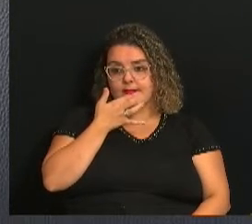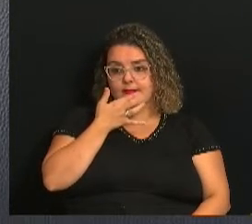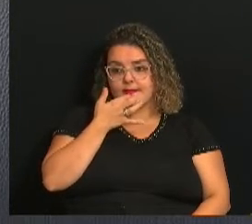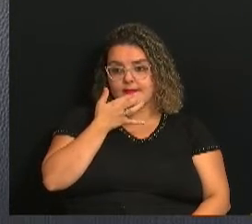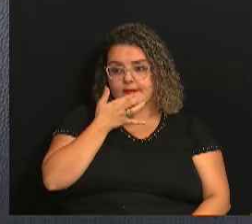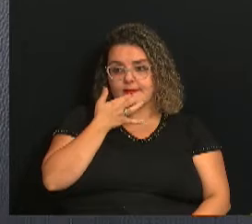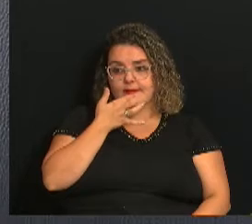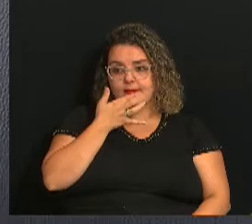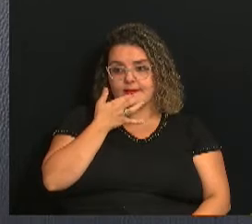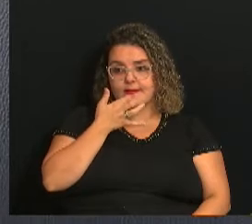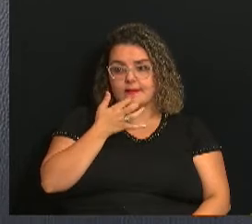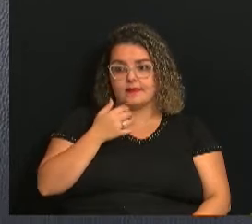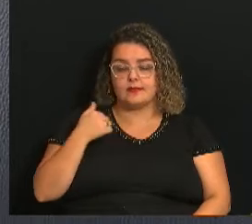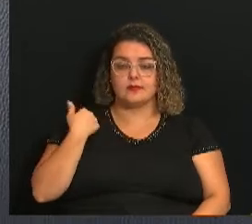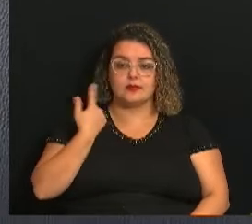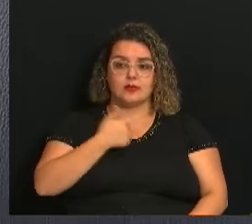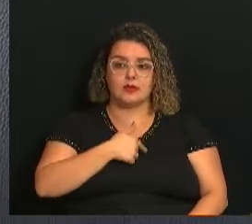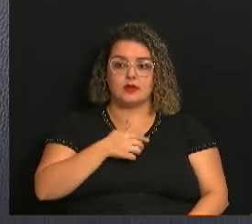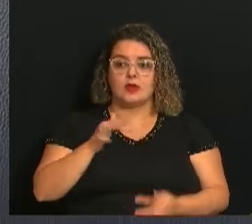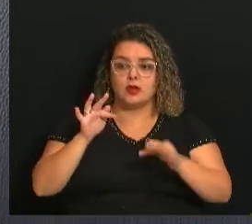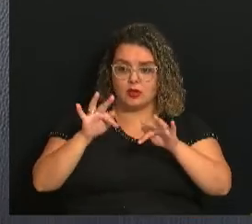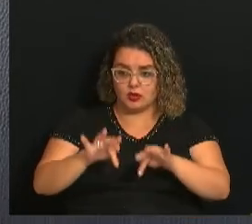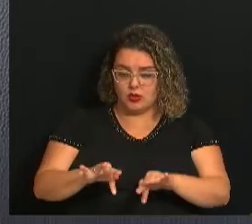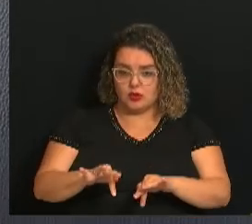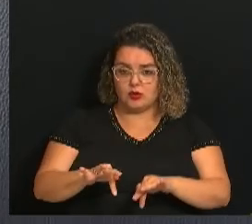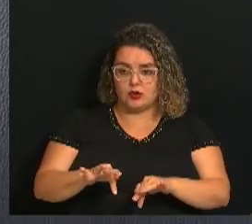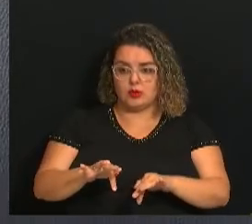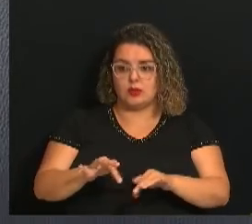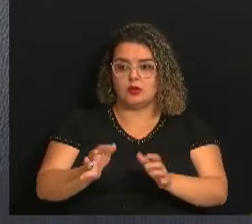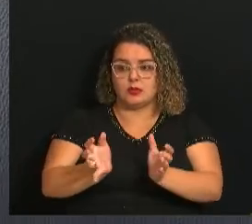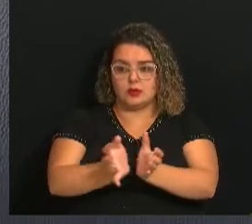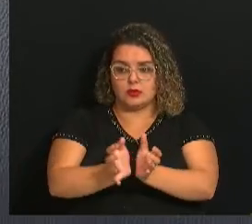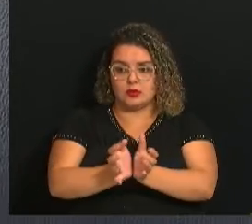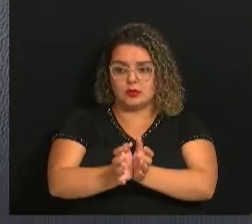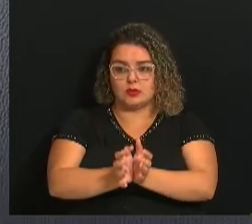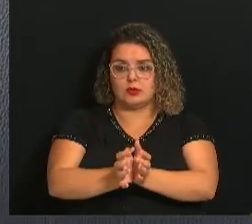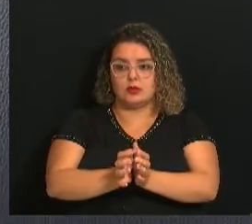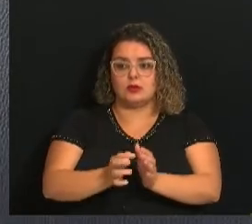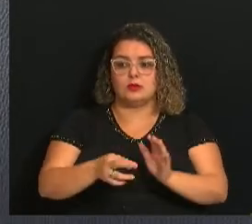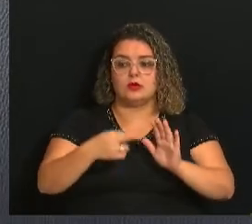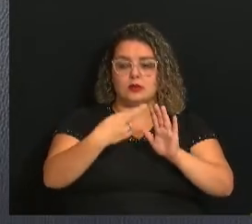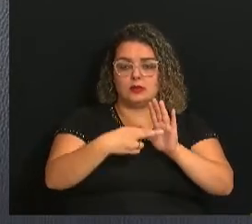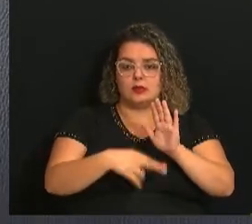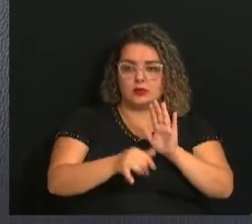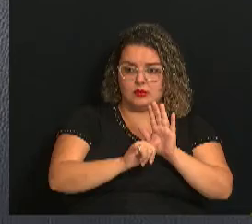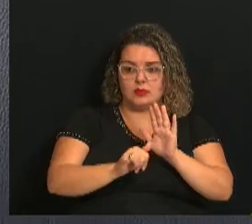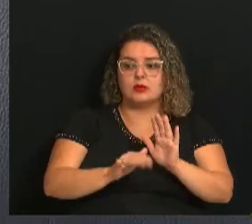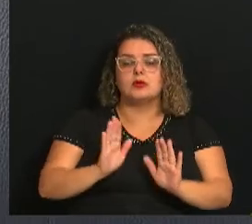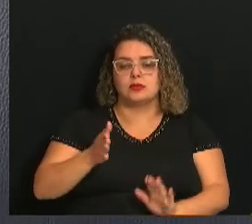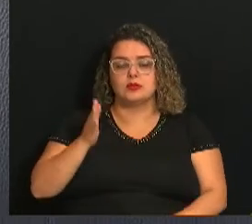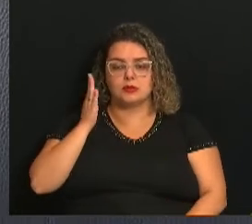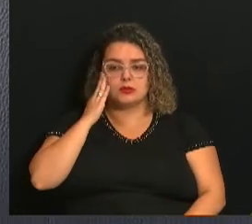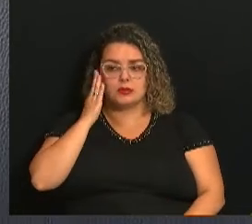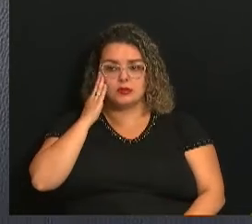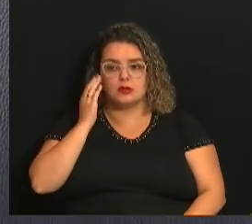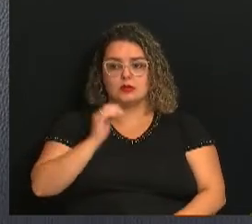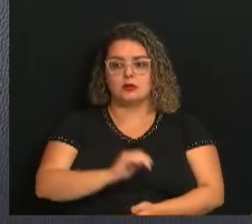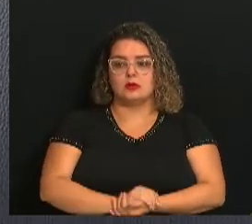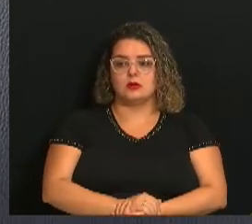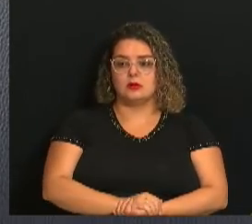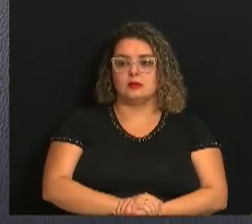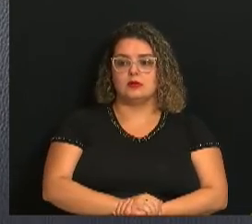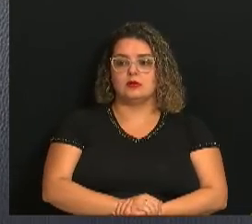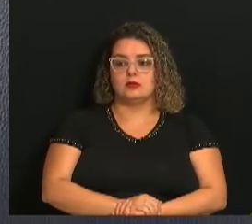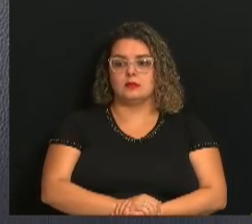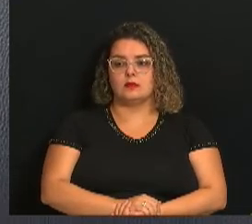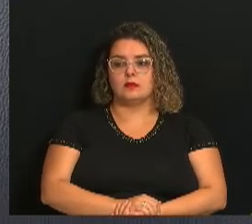gente, no final dessa comissão, a gente vai ter um relatório, né? Acho que você já deve saber disso. O pessoal